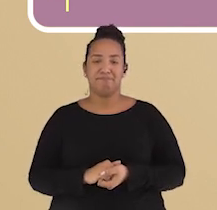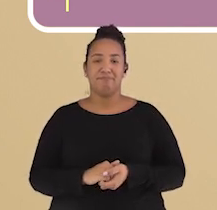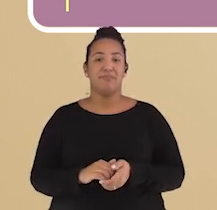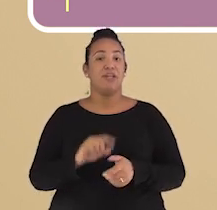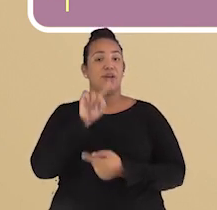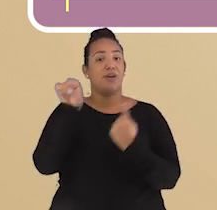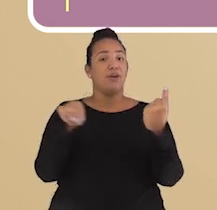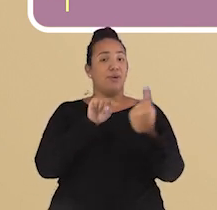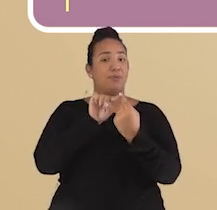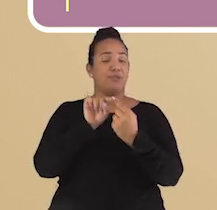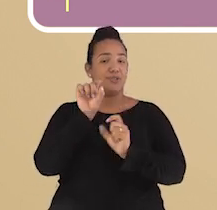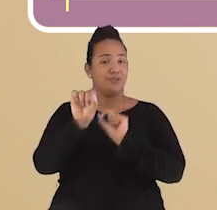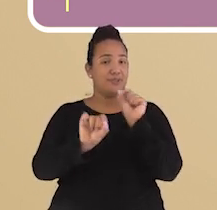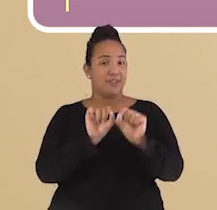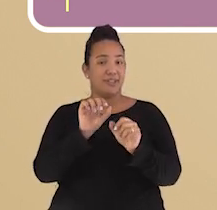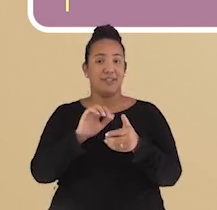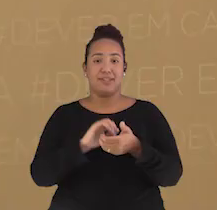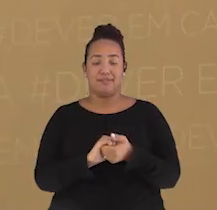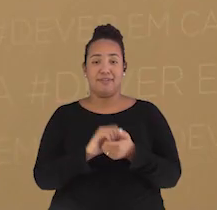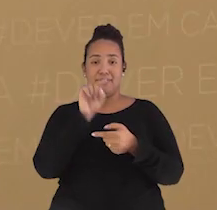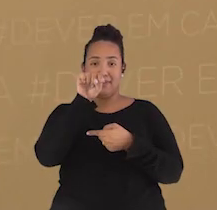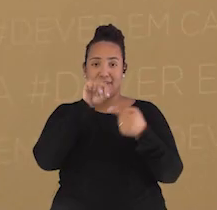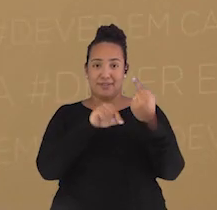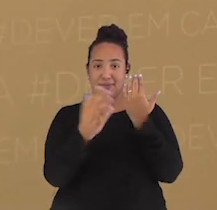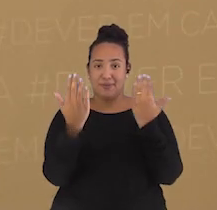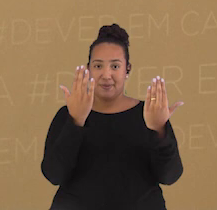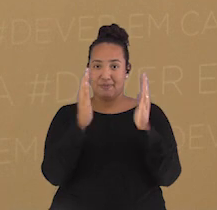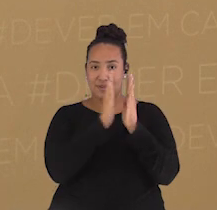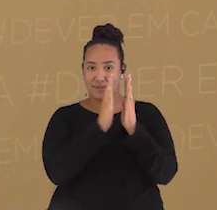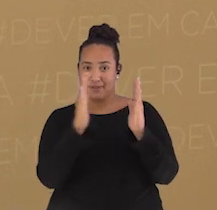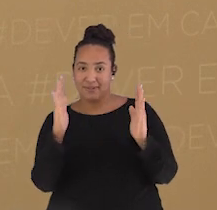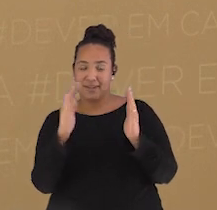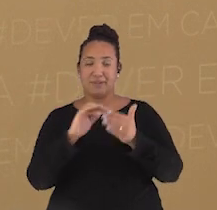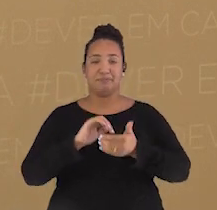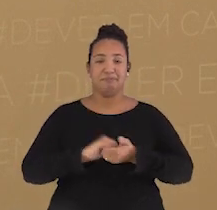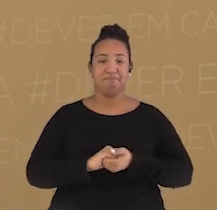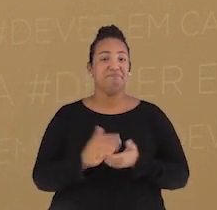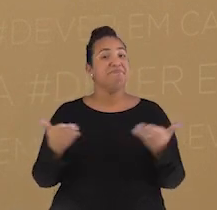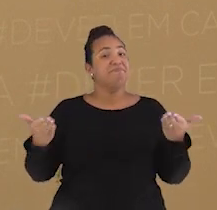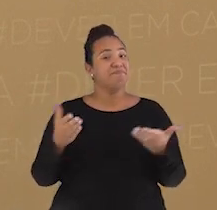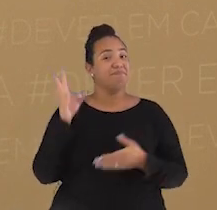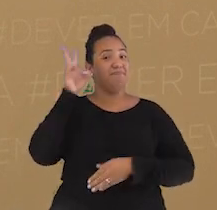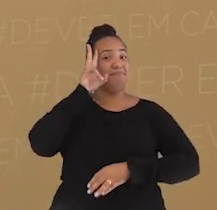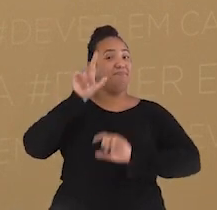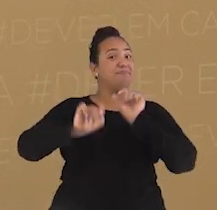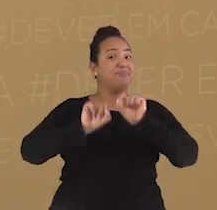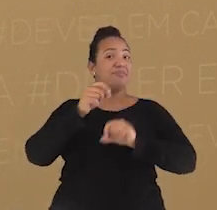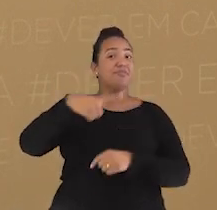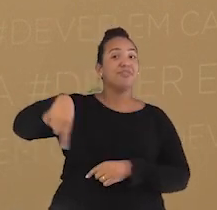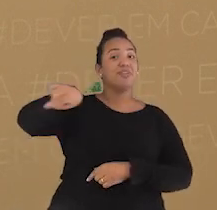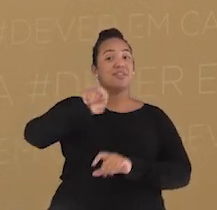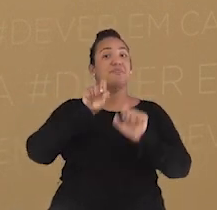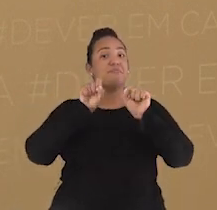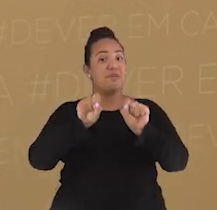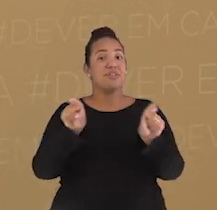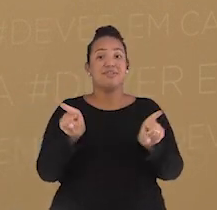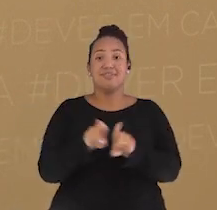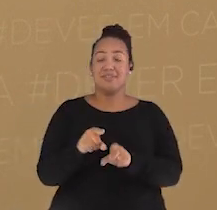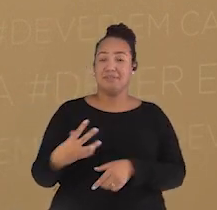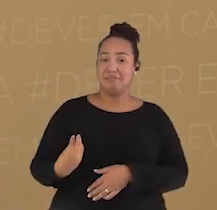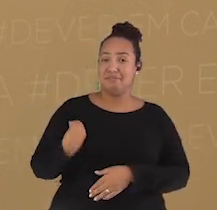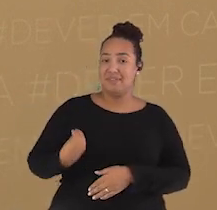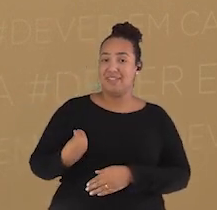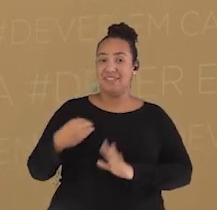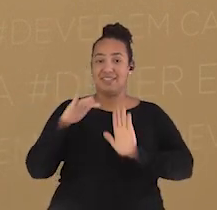de comparar e ordenar frações. Não se esqueça, agora você pode marcar a sua presença aqui nas aulas